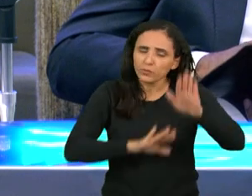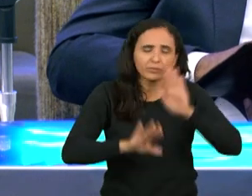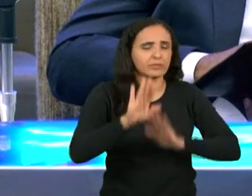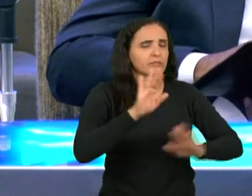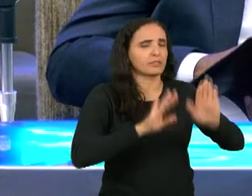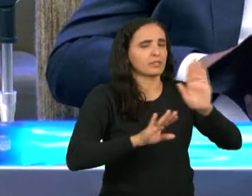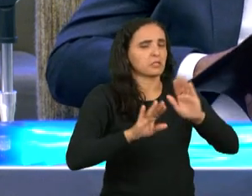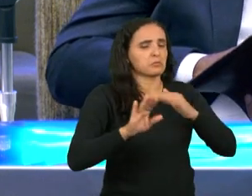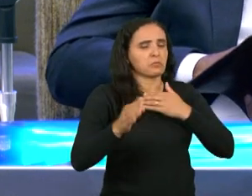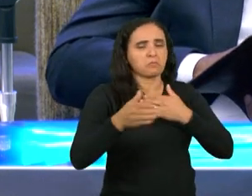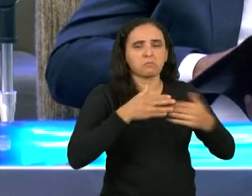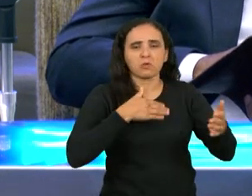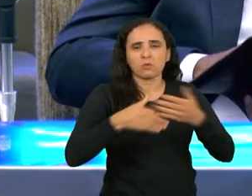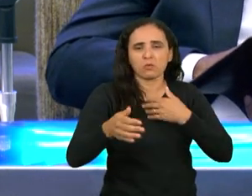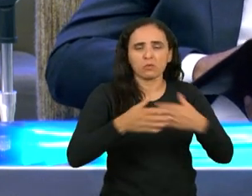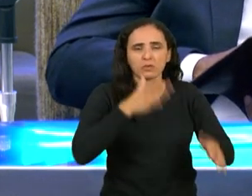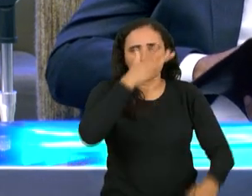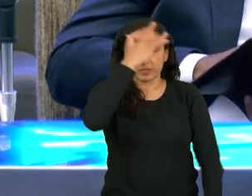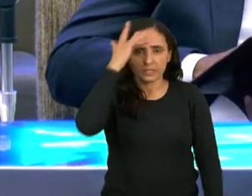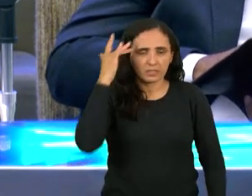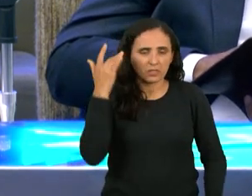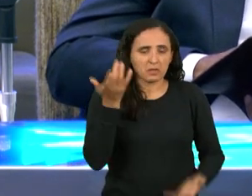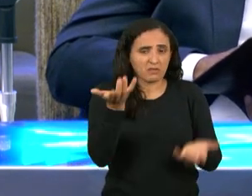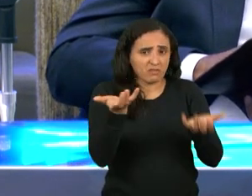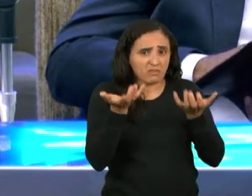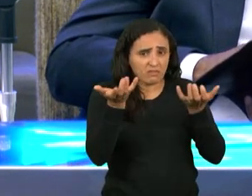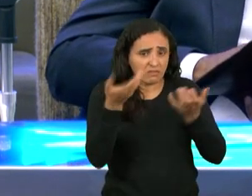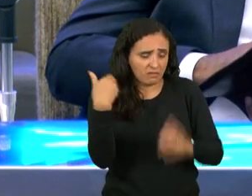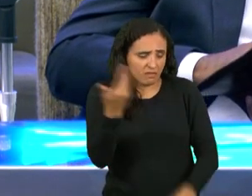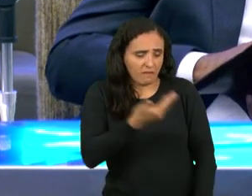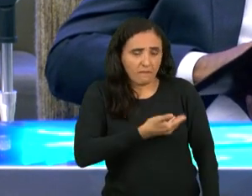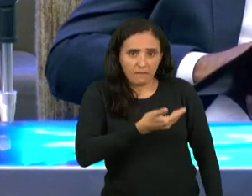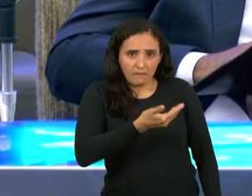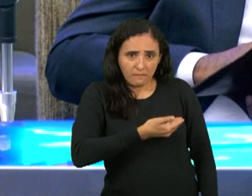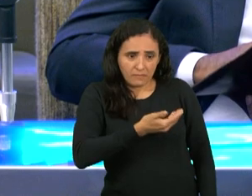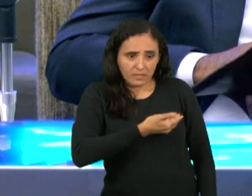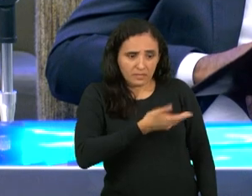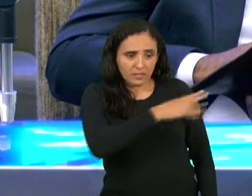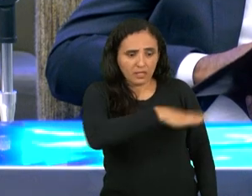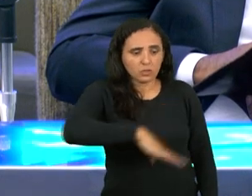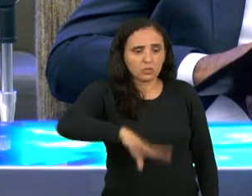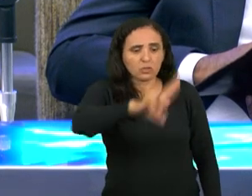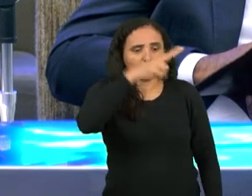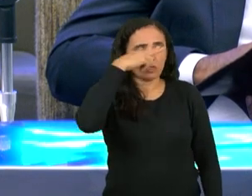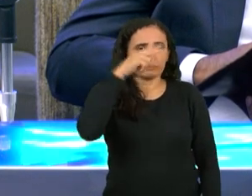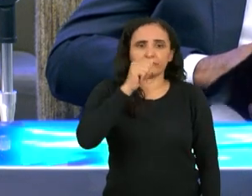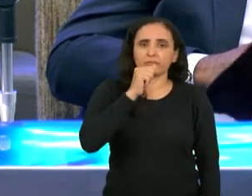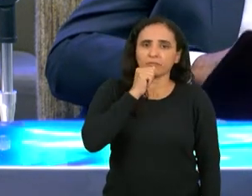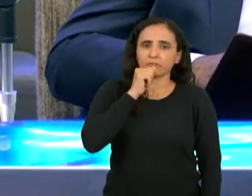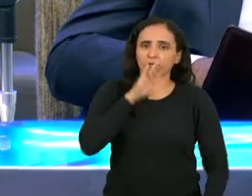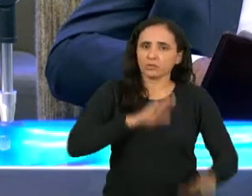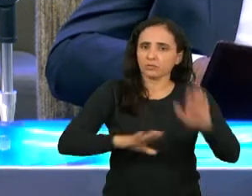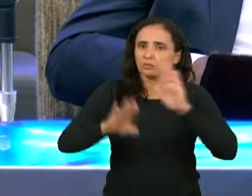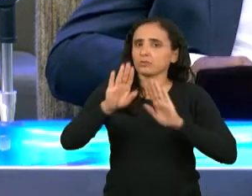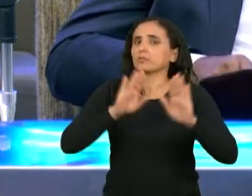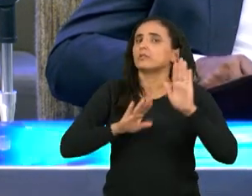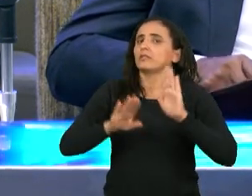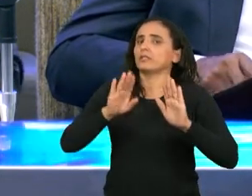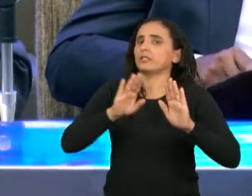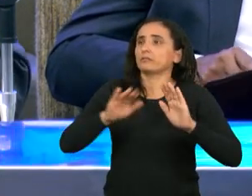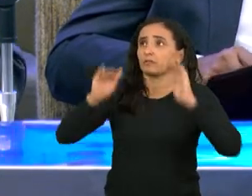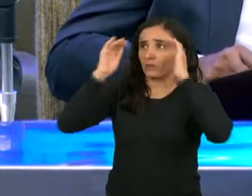qualquer que quiser ser amigo do mundo constitui-se o que